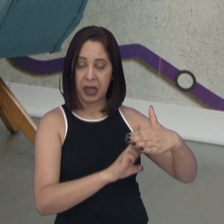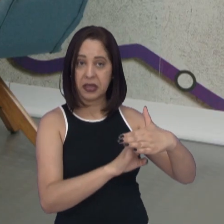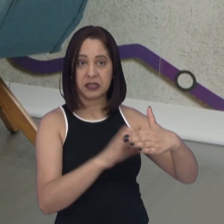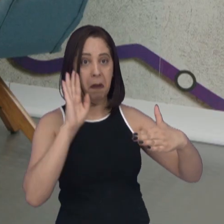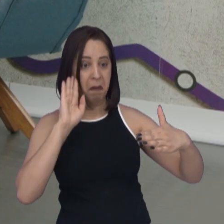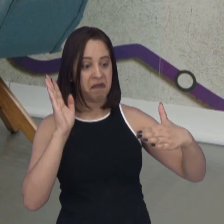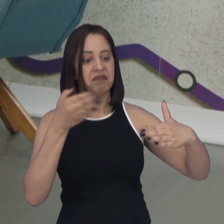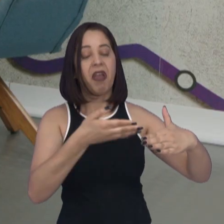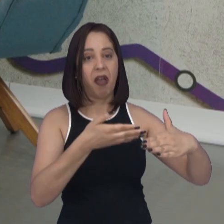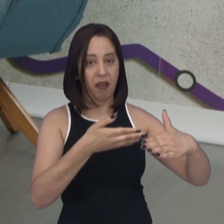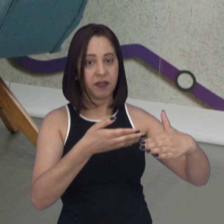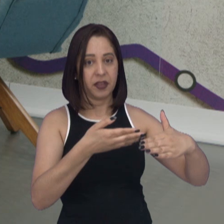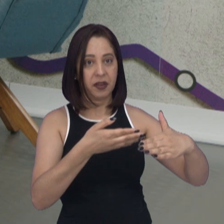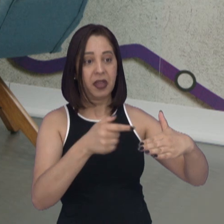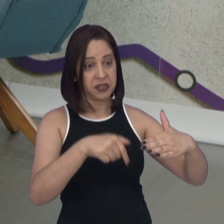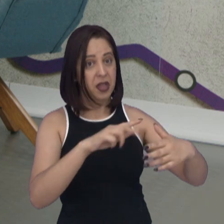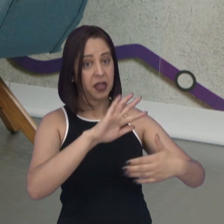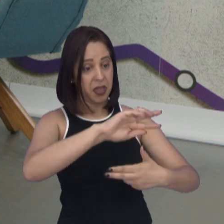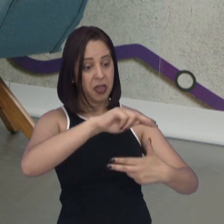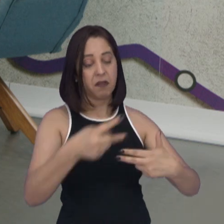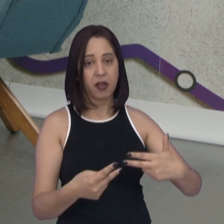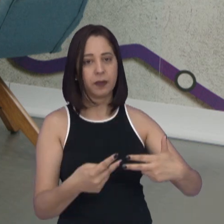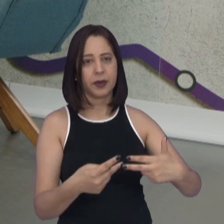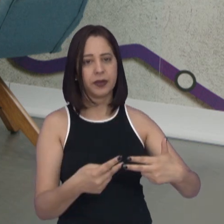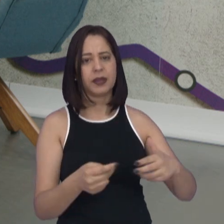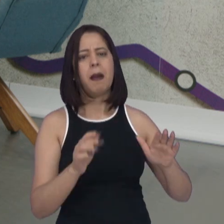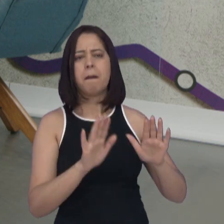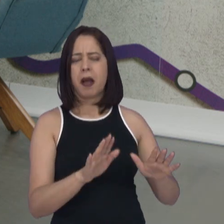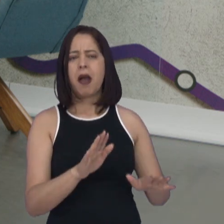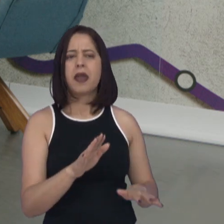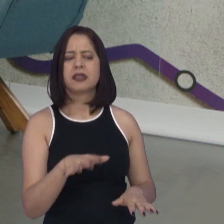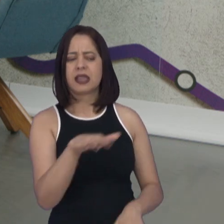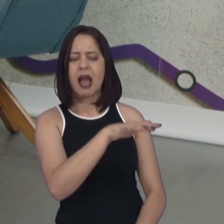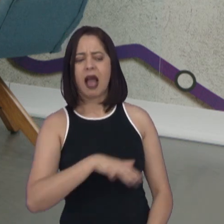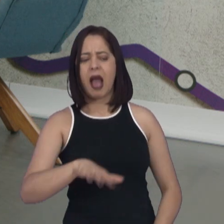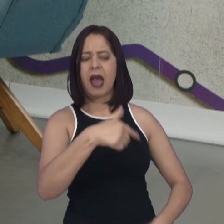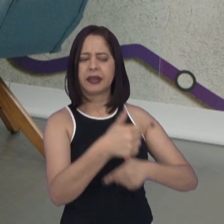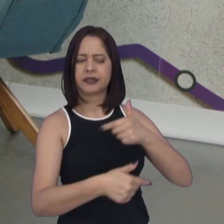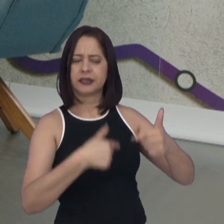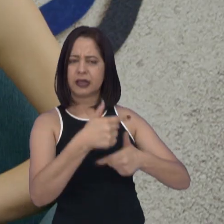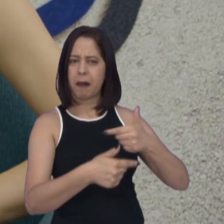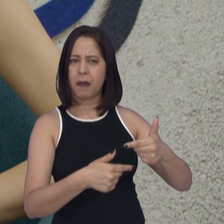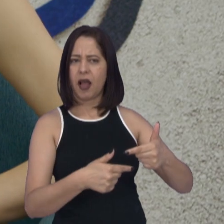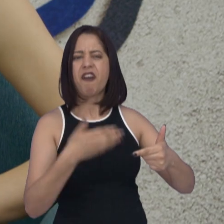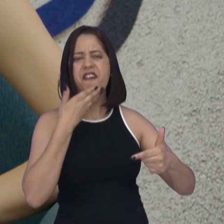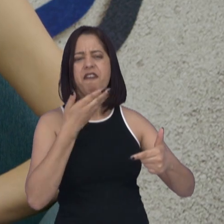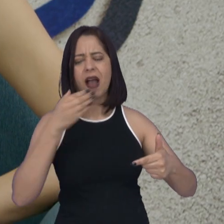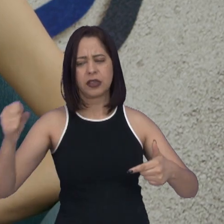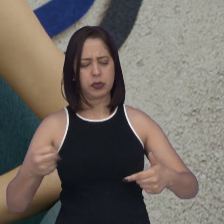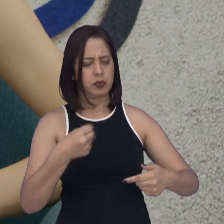na região. Há espaço para empreender nesse ramo, né? Quais são os mais promissores aí? Com certeza,